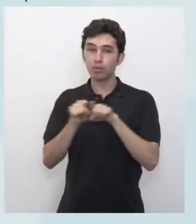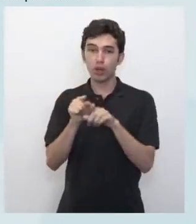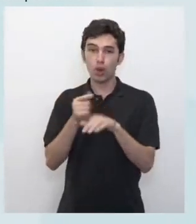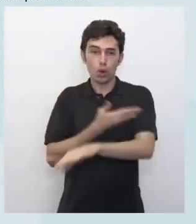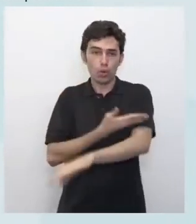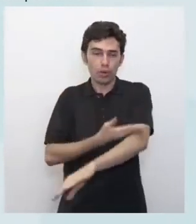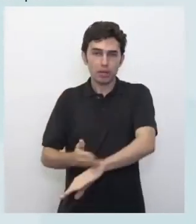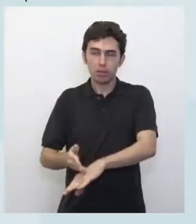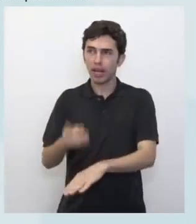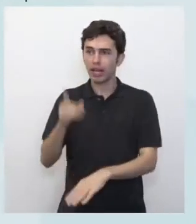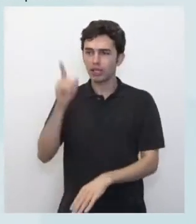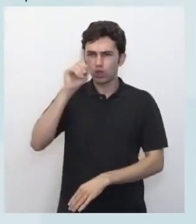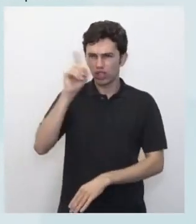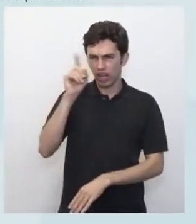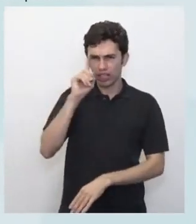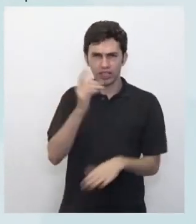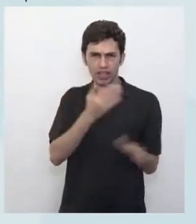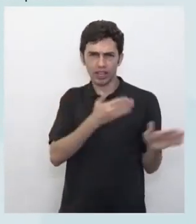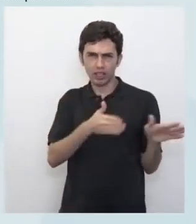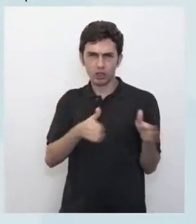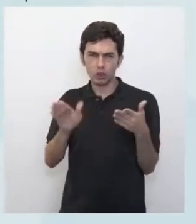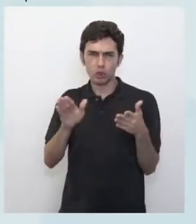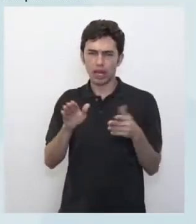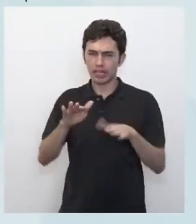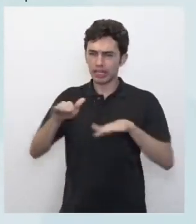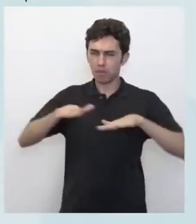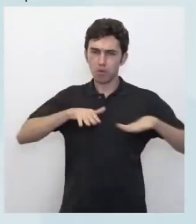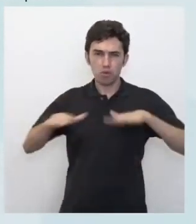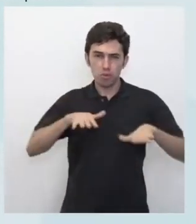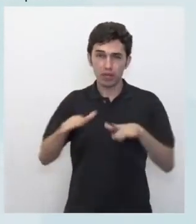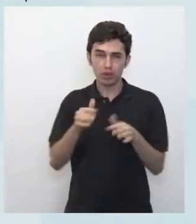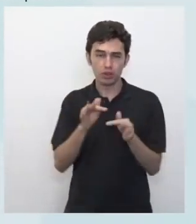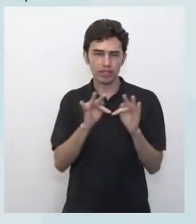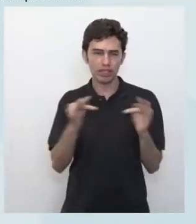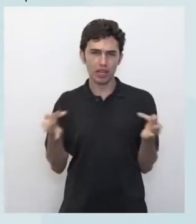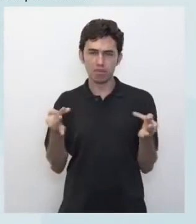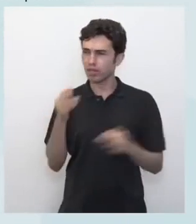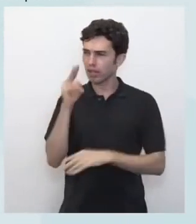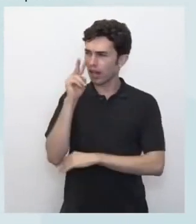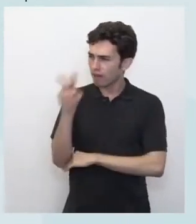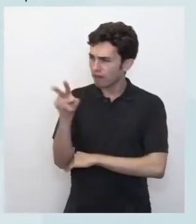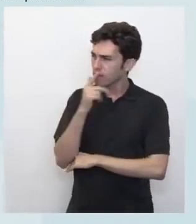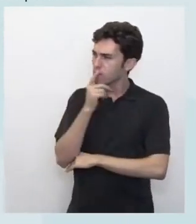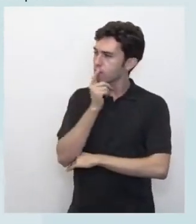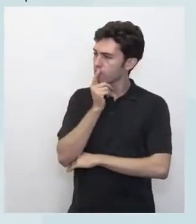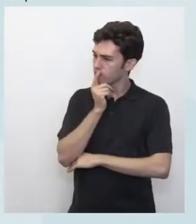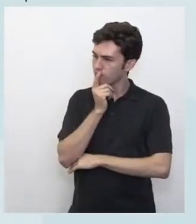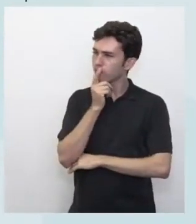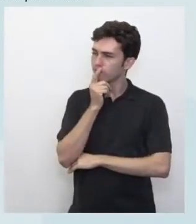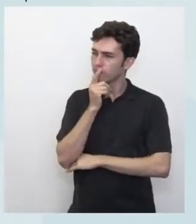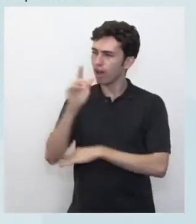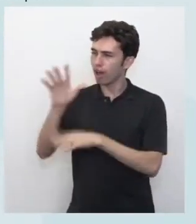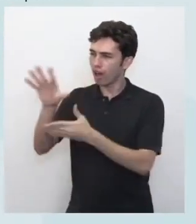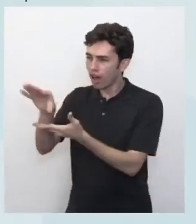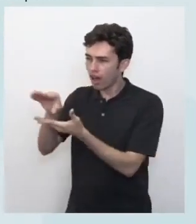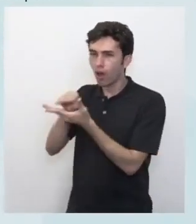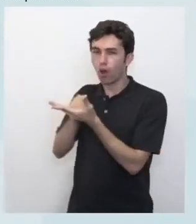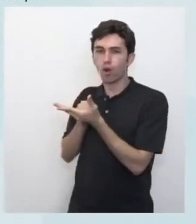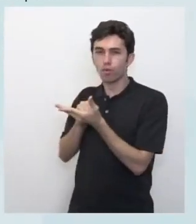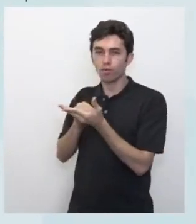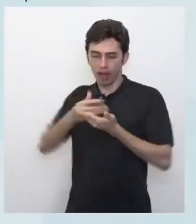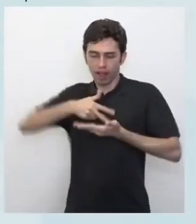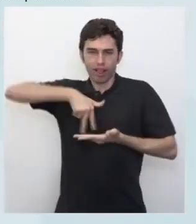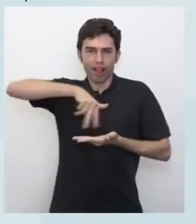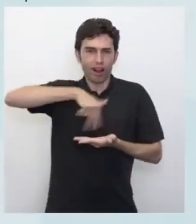do cotidiano, é uma das grandes precursoras disso, tá? E ela começa a colocar, então, esses gestos simples do cotidiano, como o